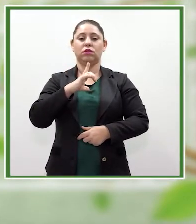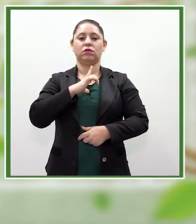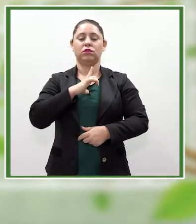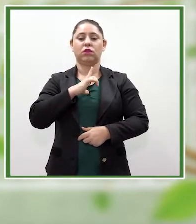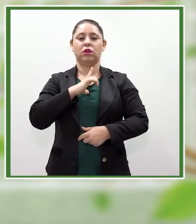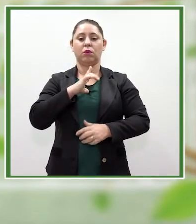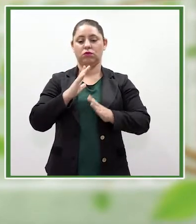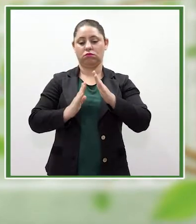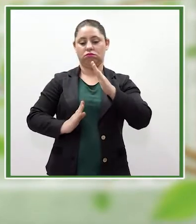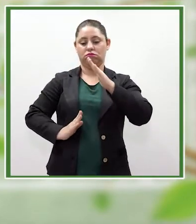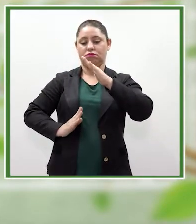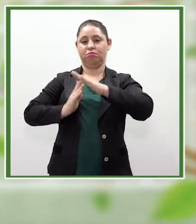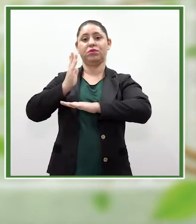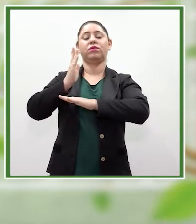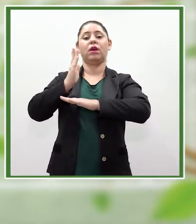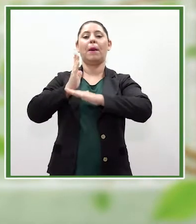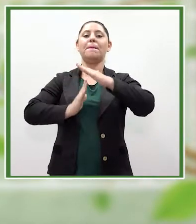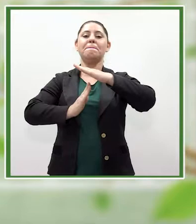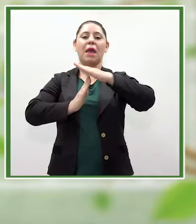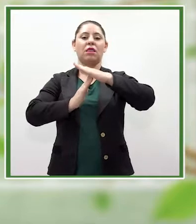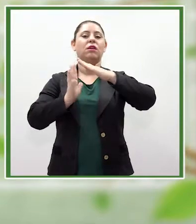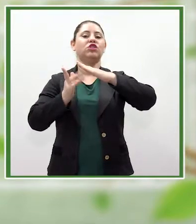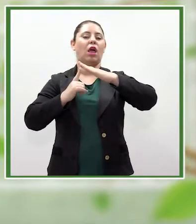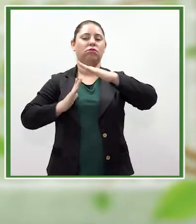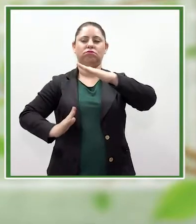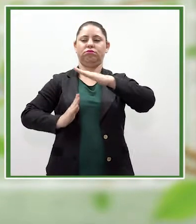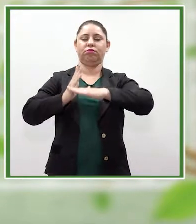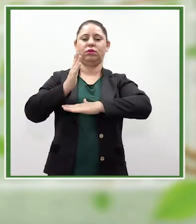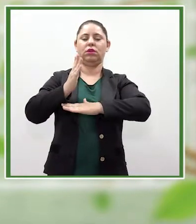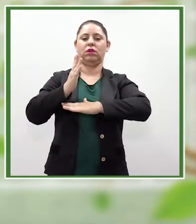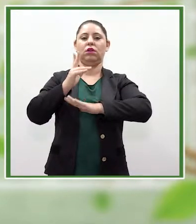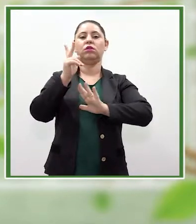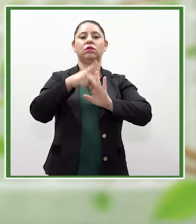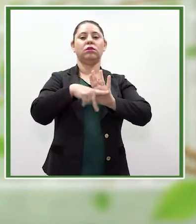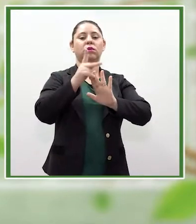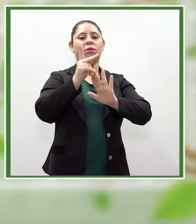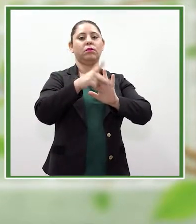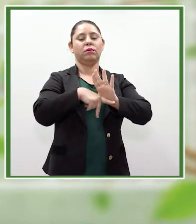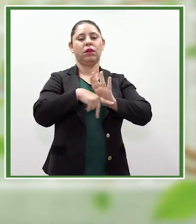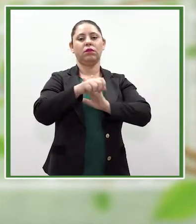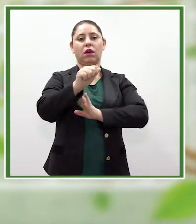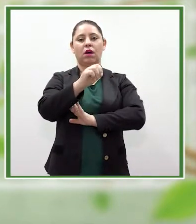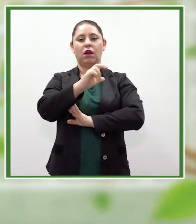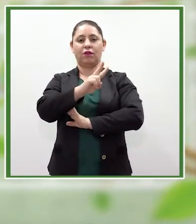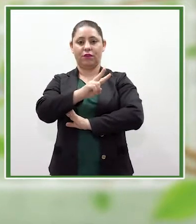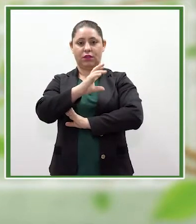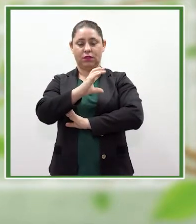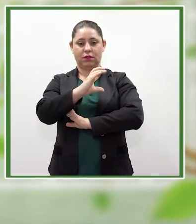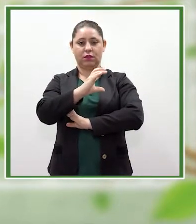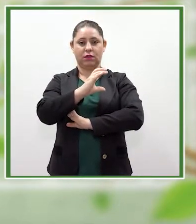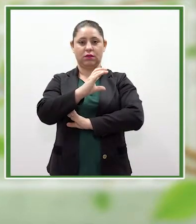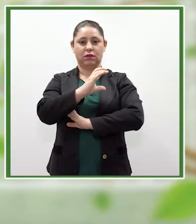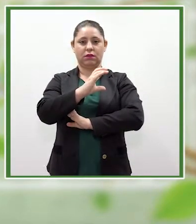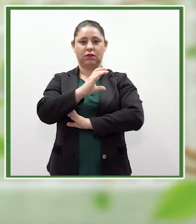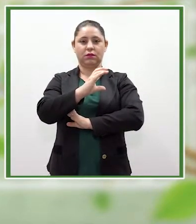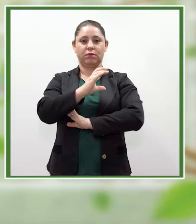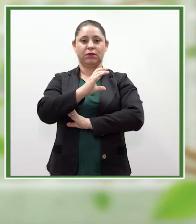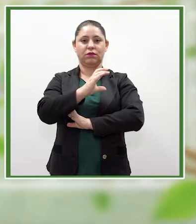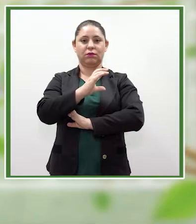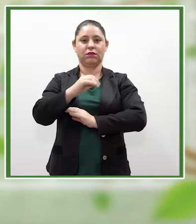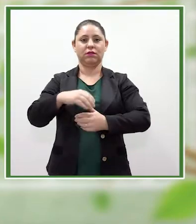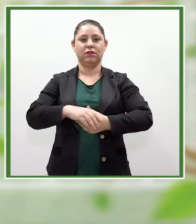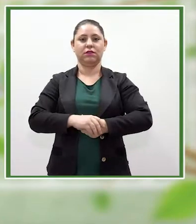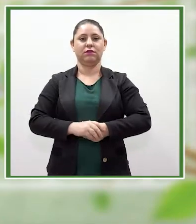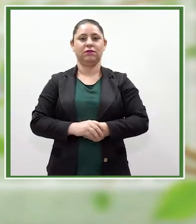já tínhamos superado as metas que o Plano ABC, que haviam sido propostas para o Plano ABC,